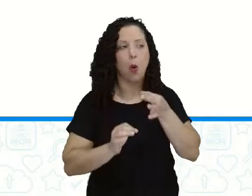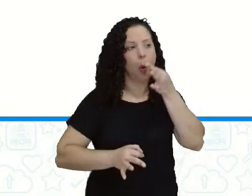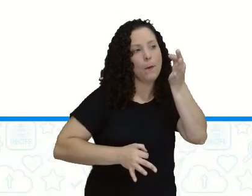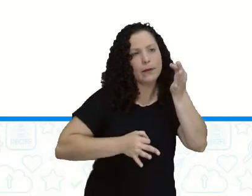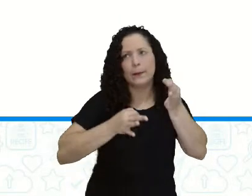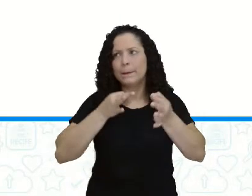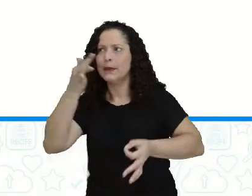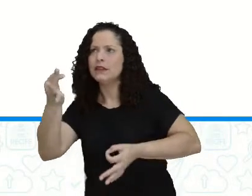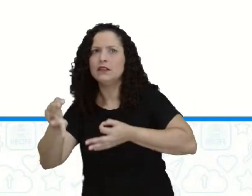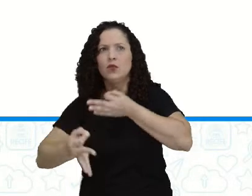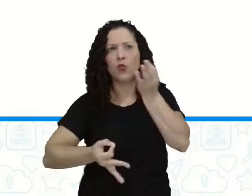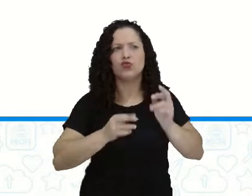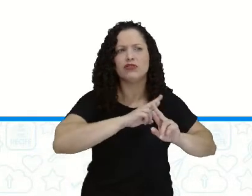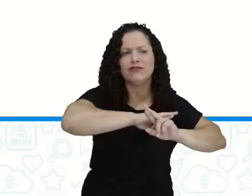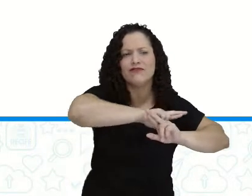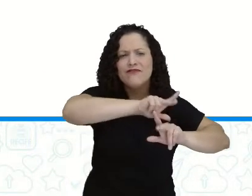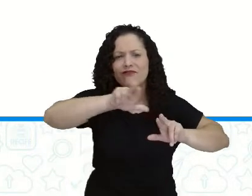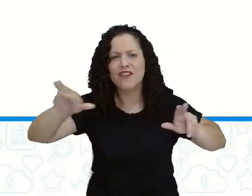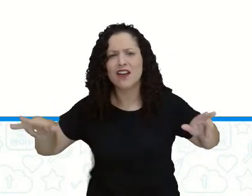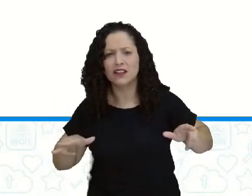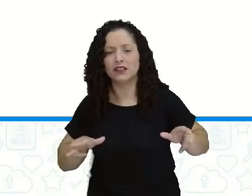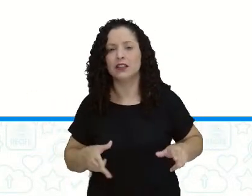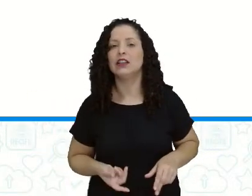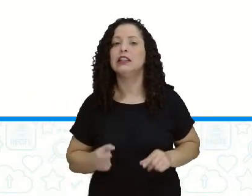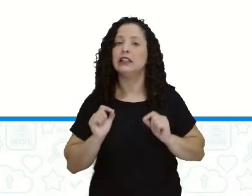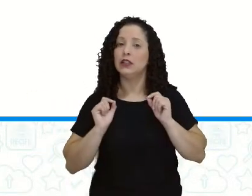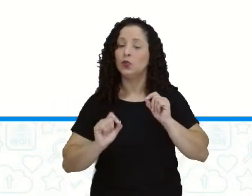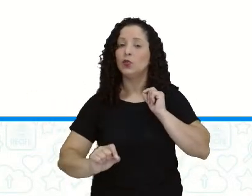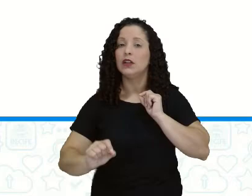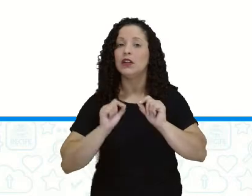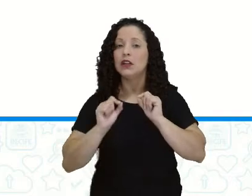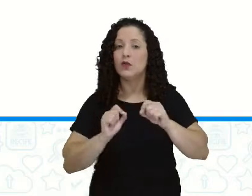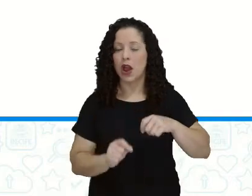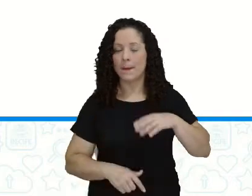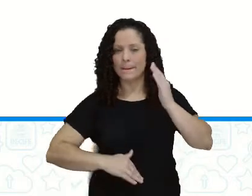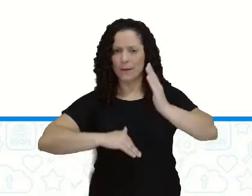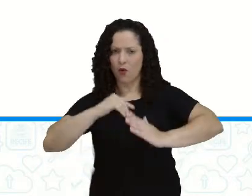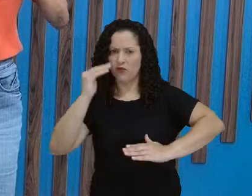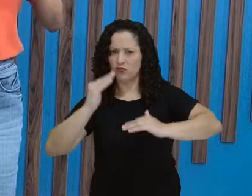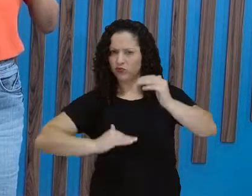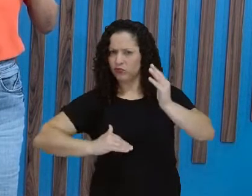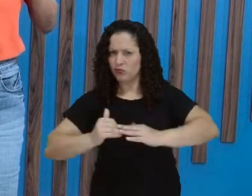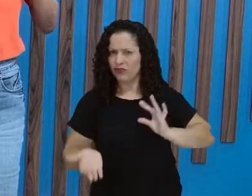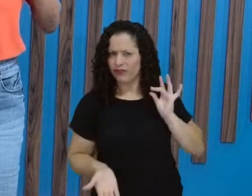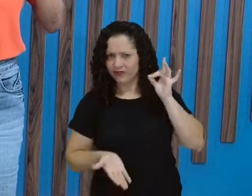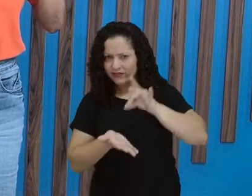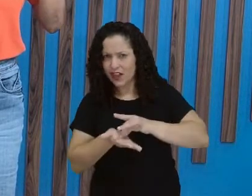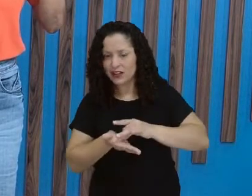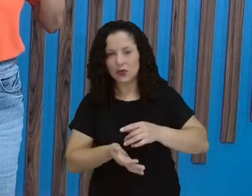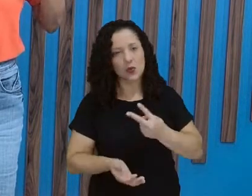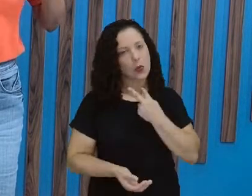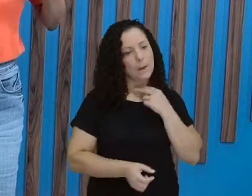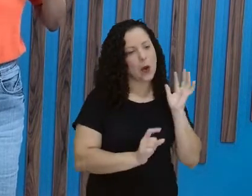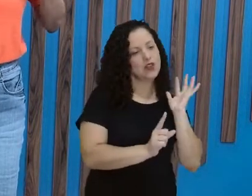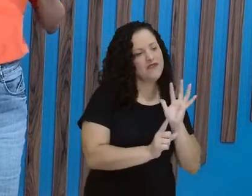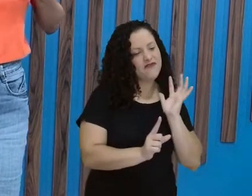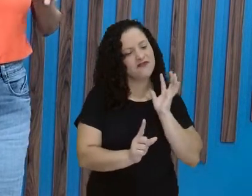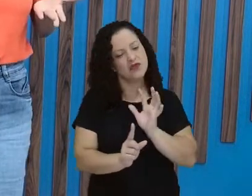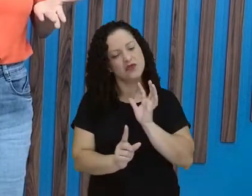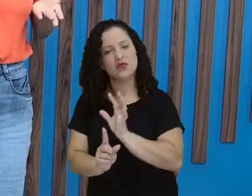que o jornalismo sério não deve ser tendencioso. É ideal que